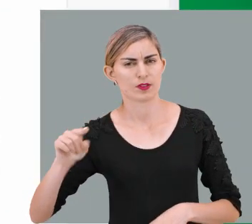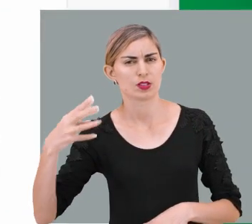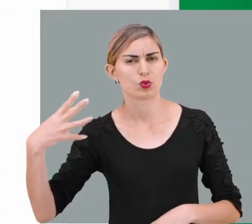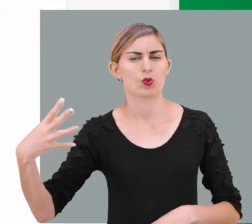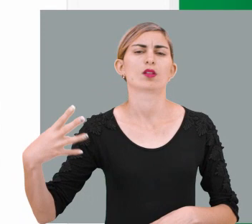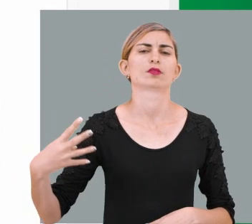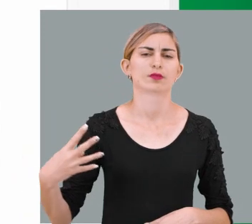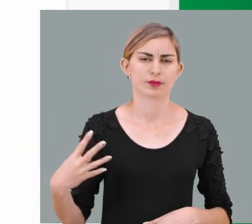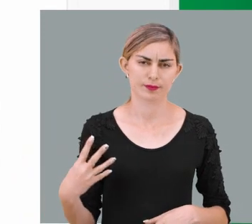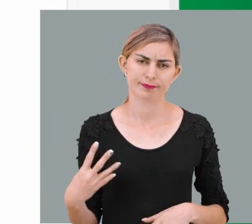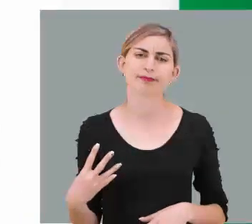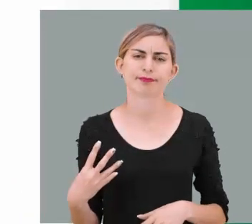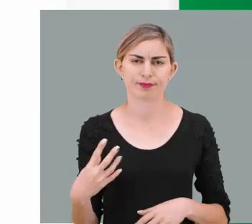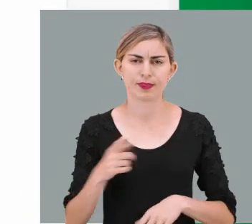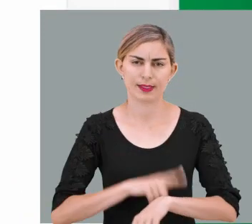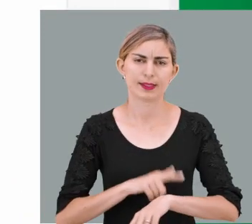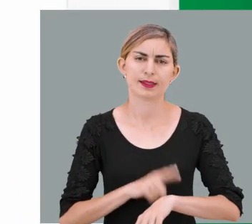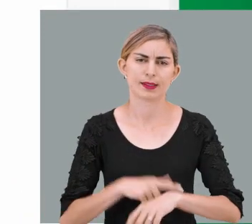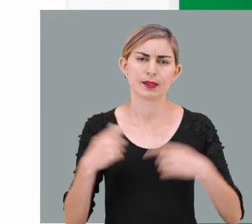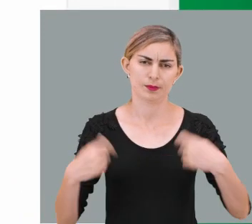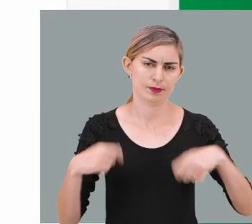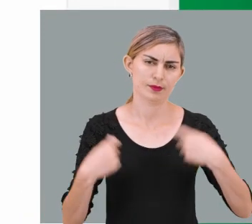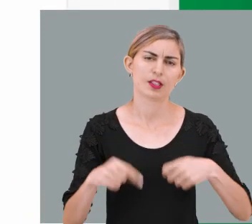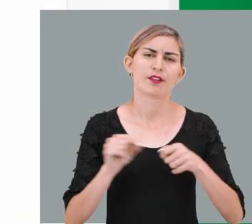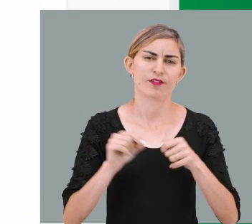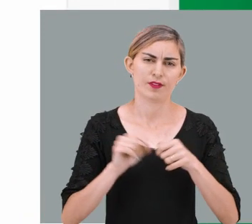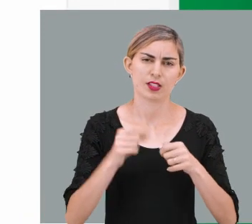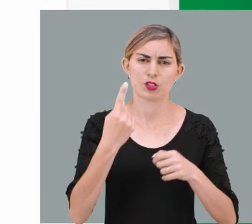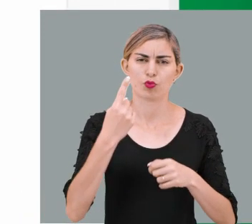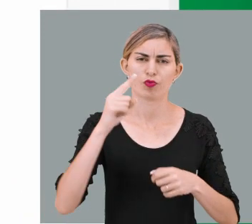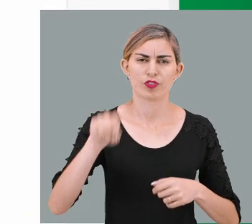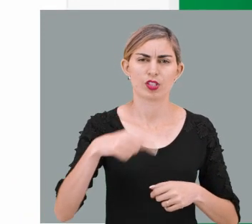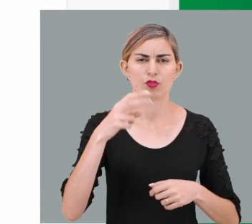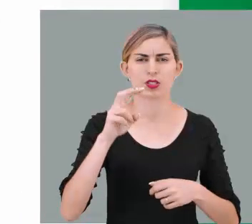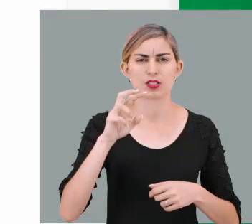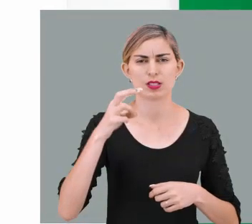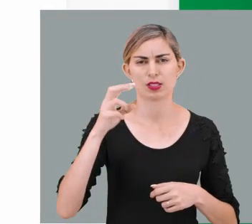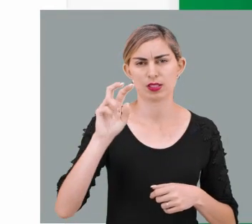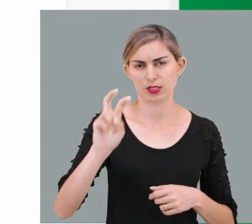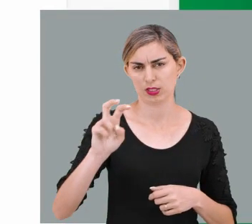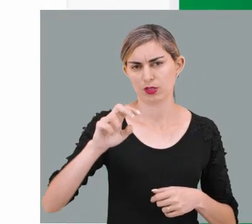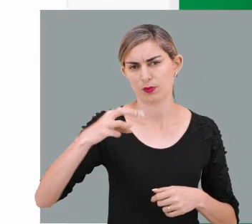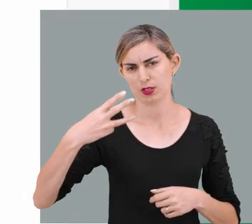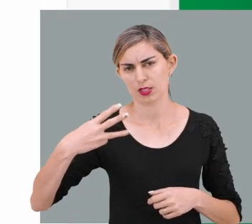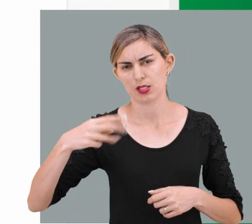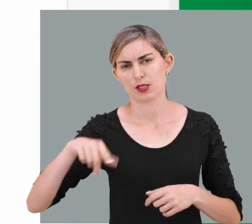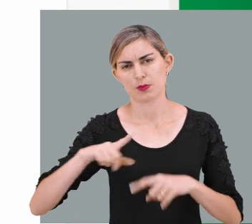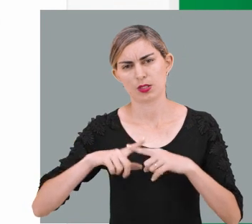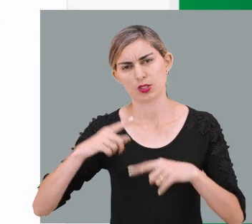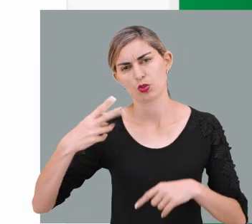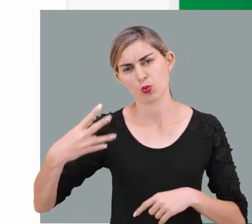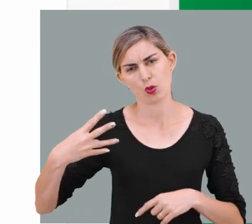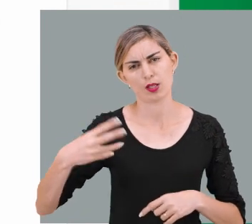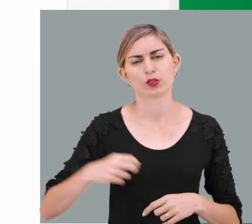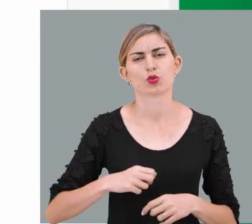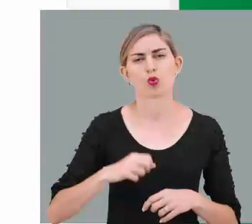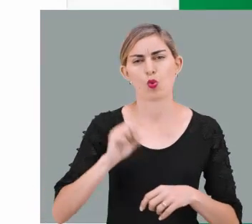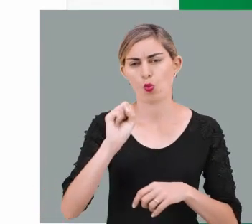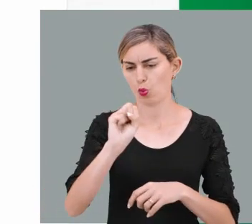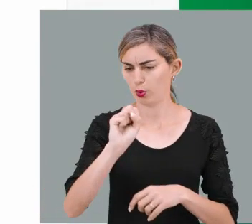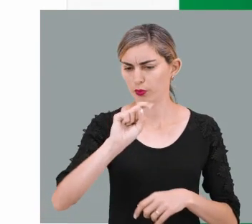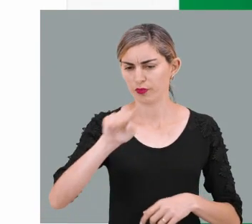4. Sendo assim, o tempo necessário para preparar 1,5 mais 3 mais 4 sanduíches, ou seja,